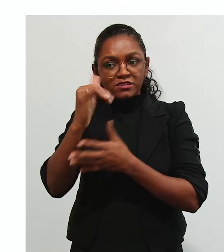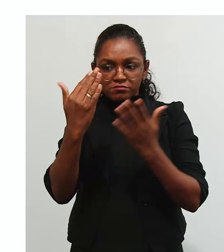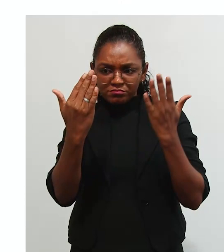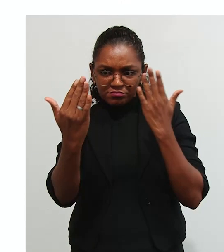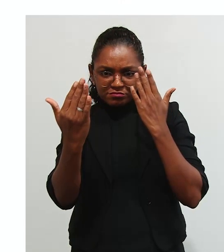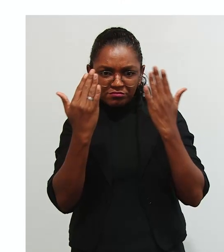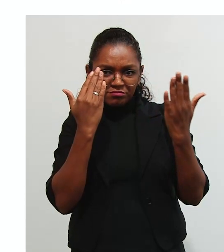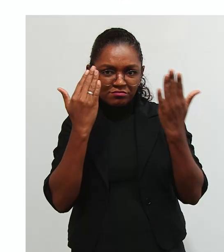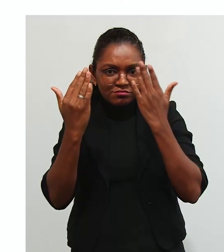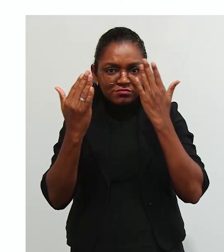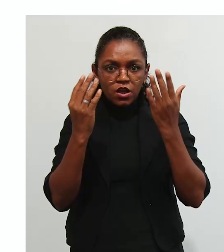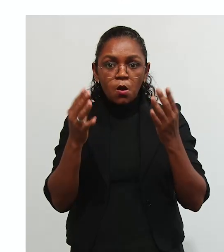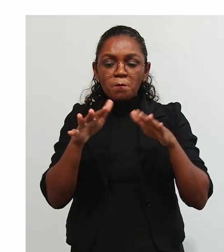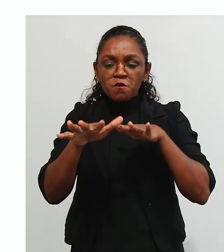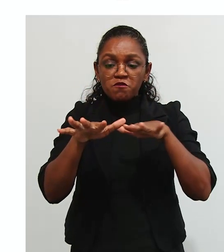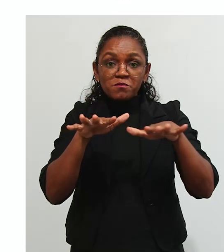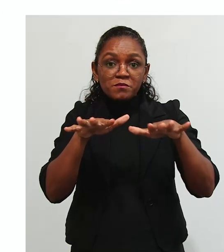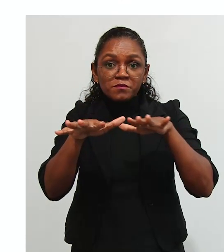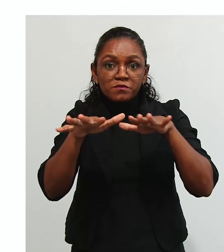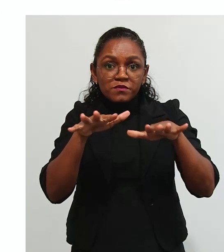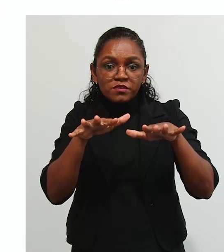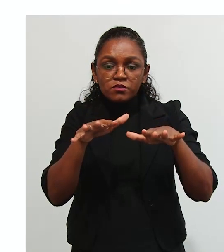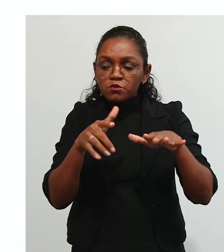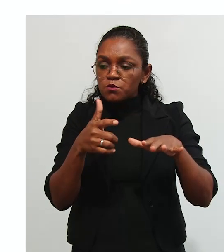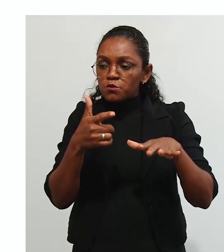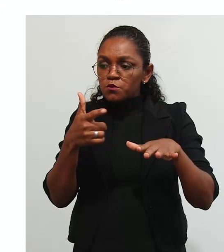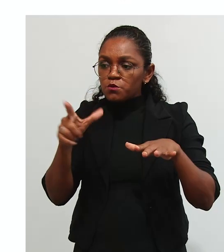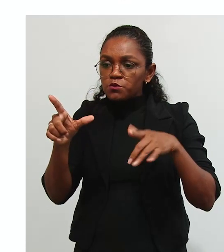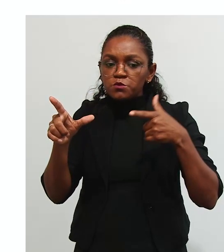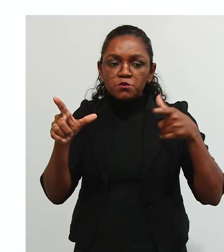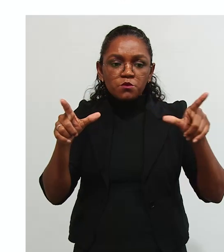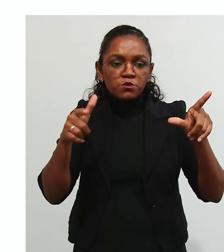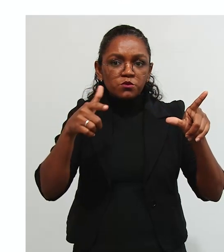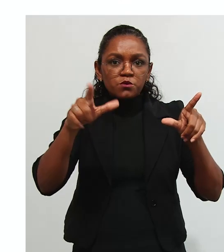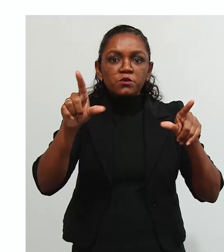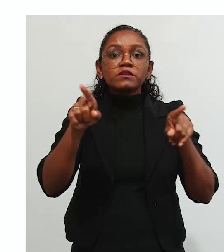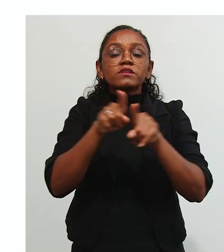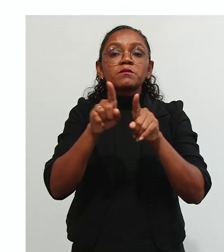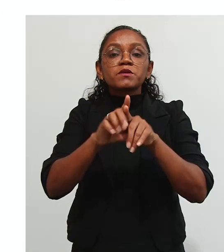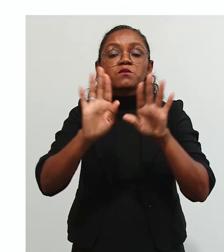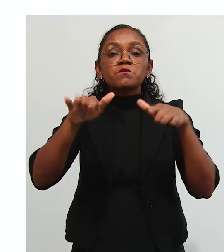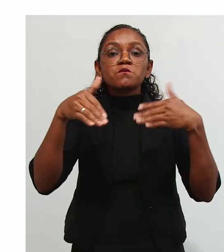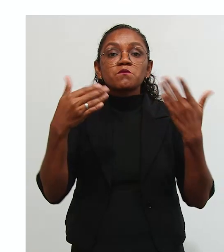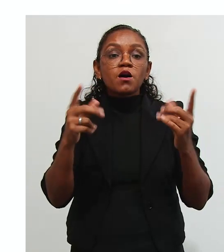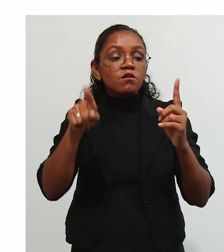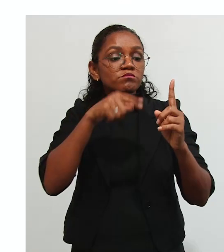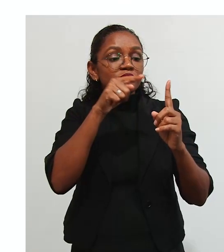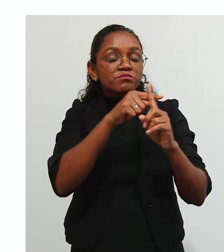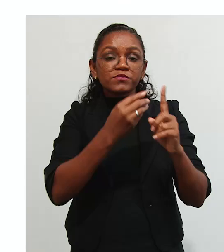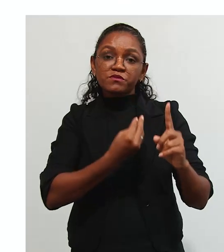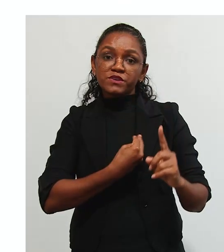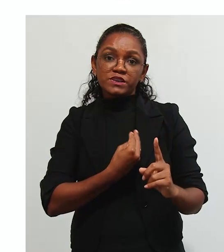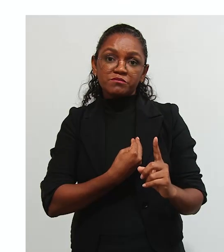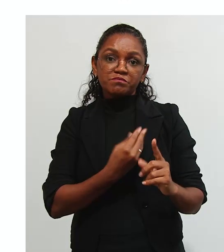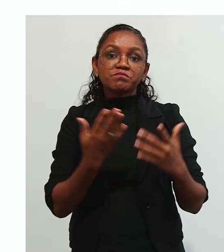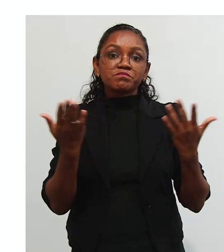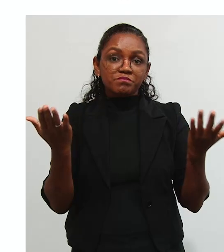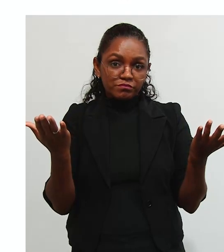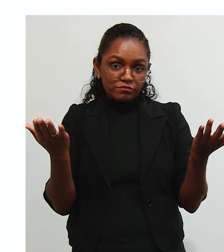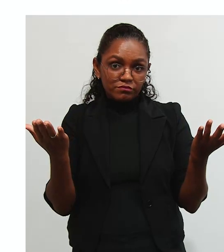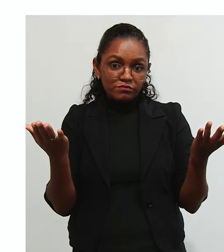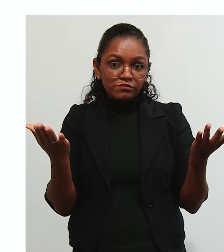aplicação associando este movimento com outras áreas da vida e a função disso na sua própria